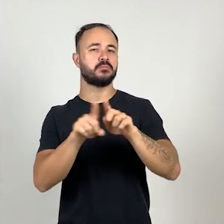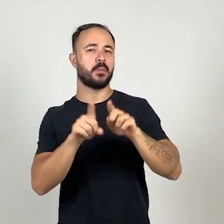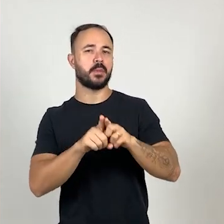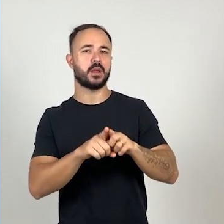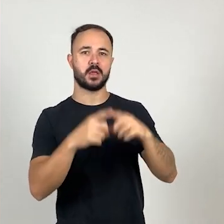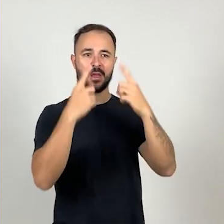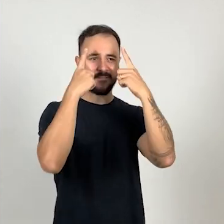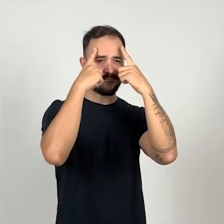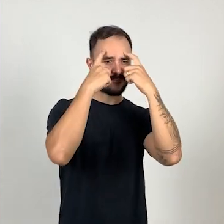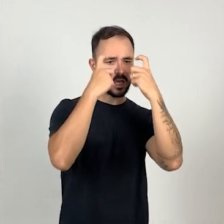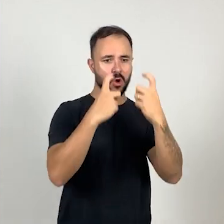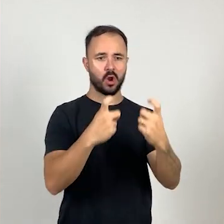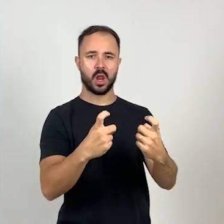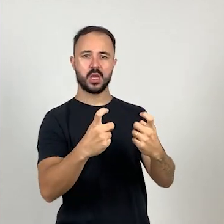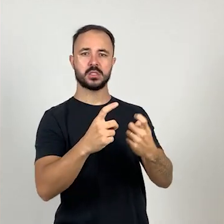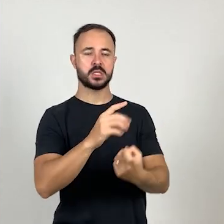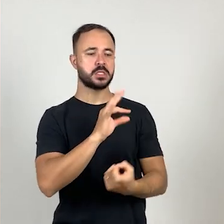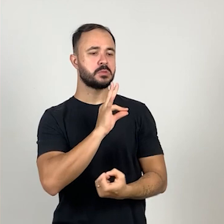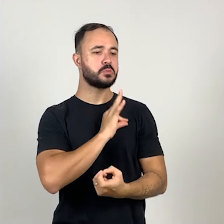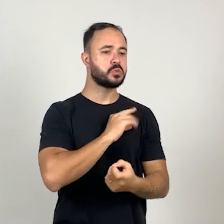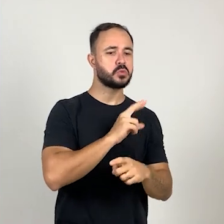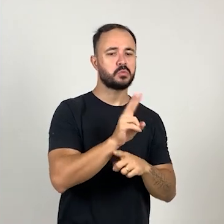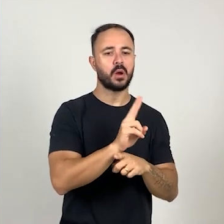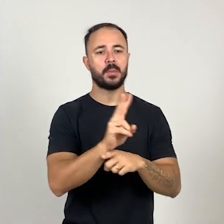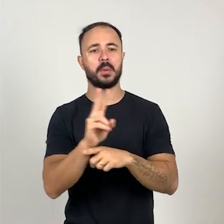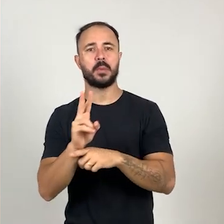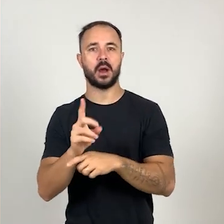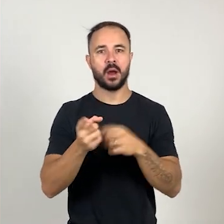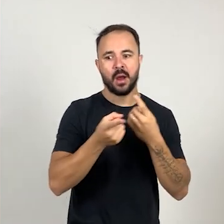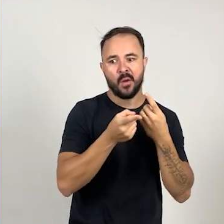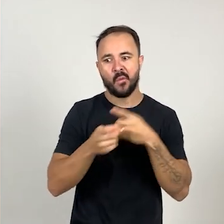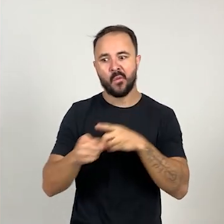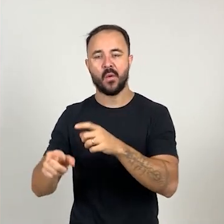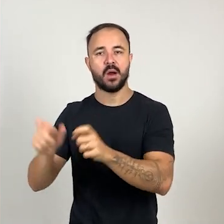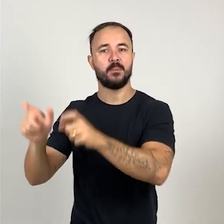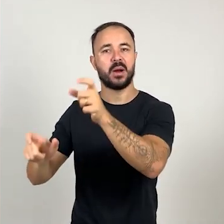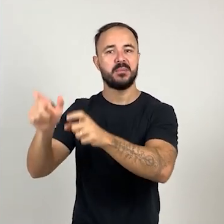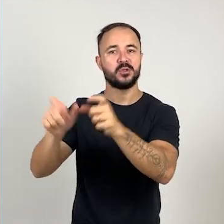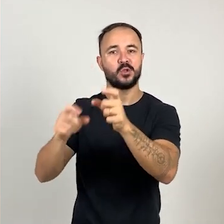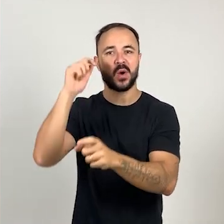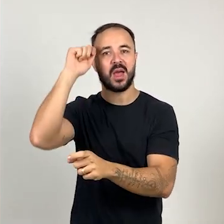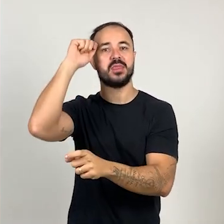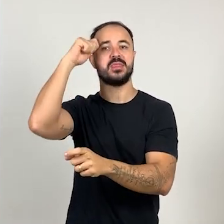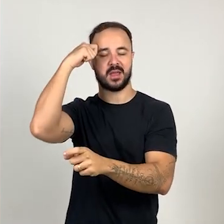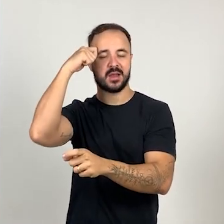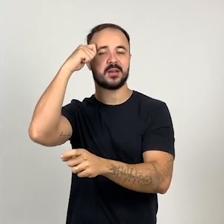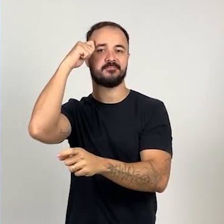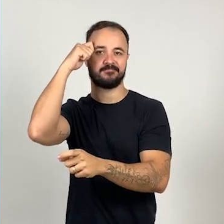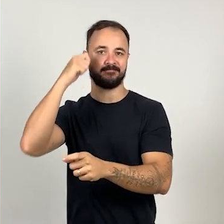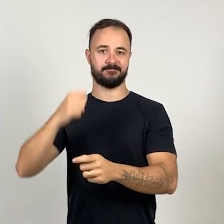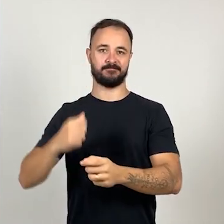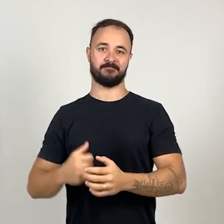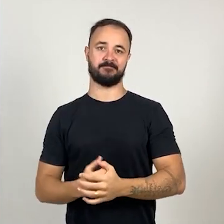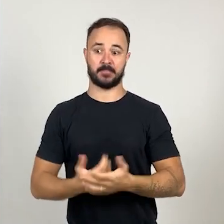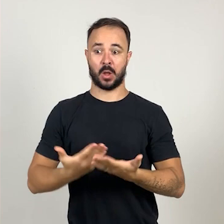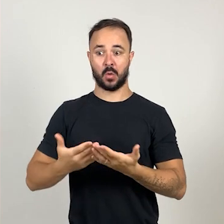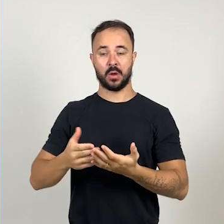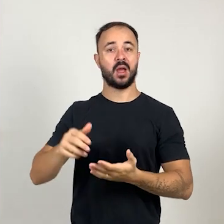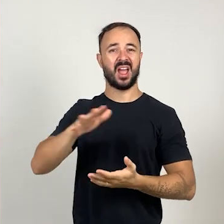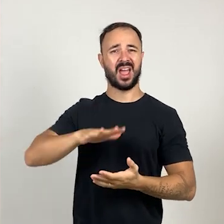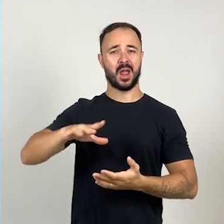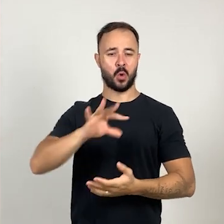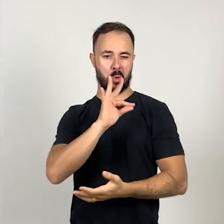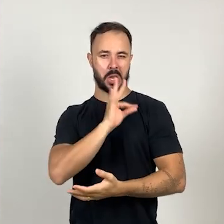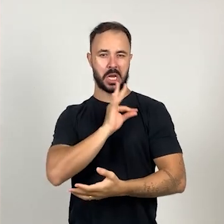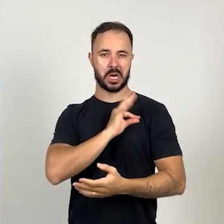e policiamento discriminatório. A população negra é desproporcionalmente afetada pela violência